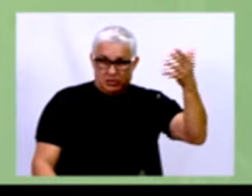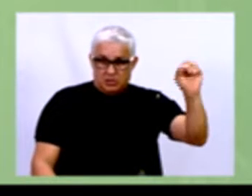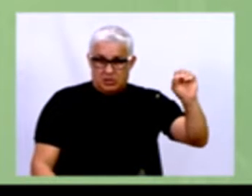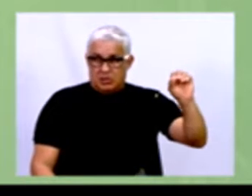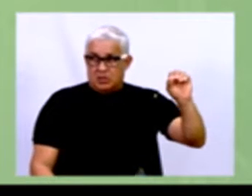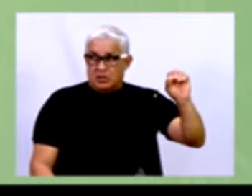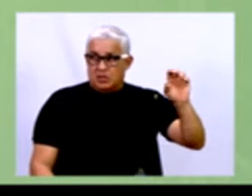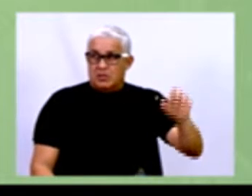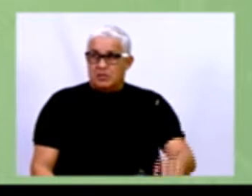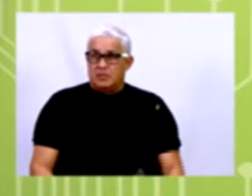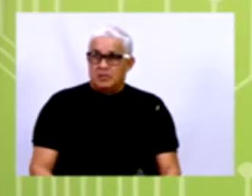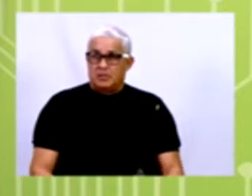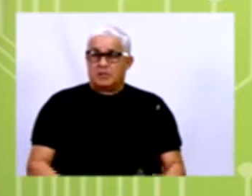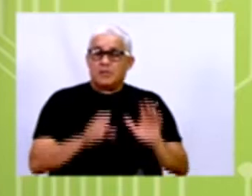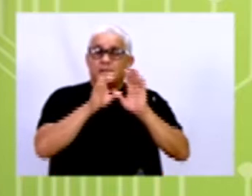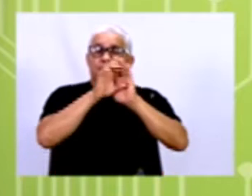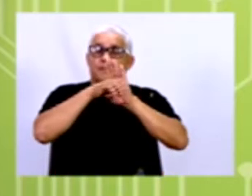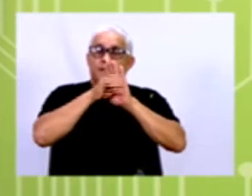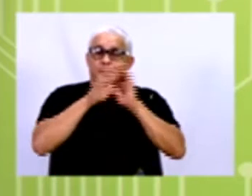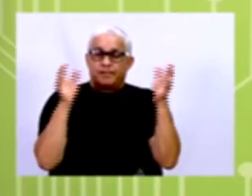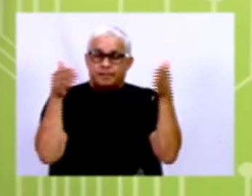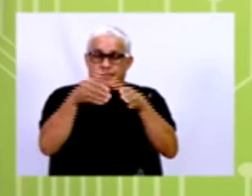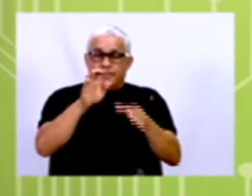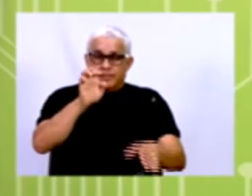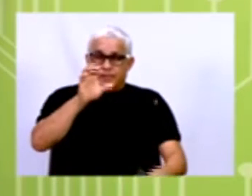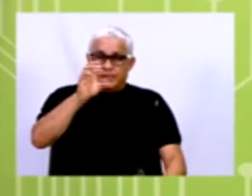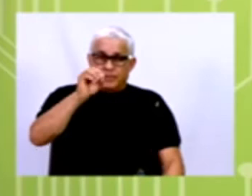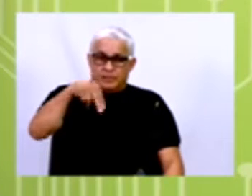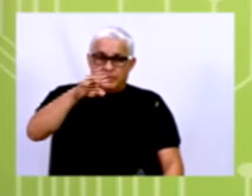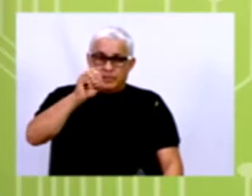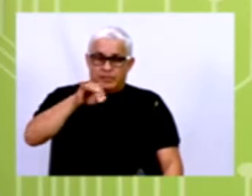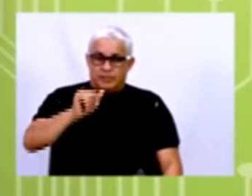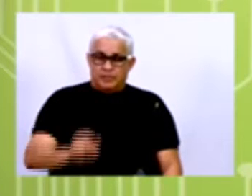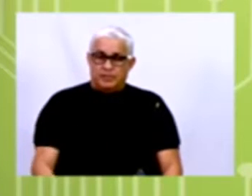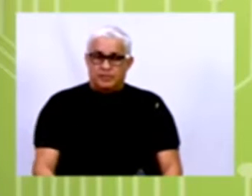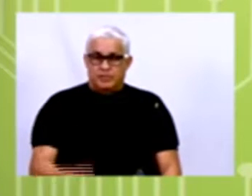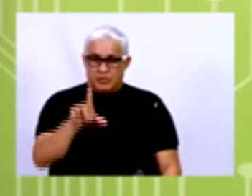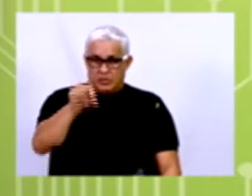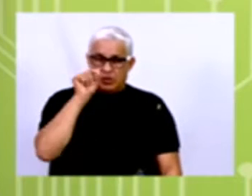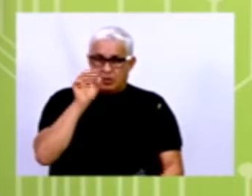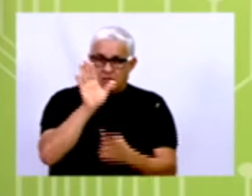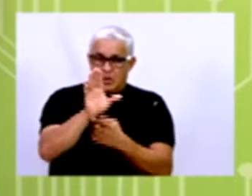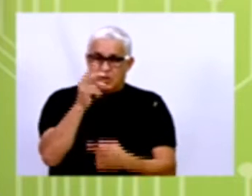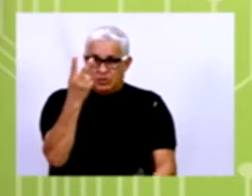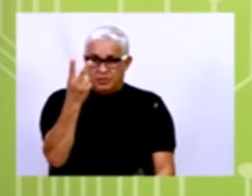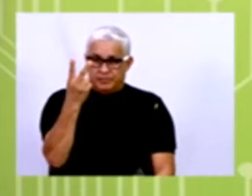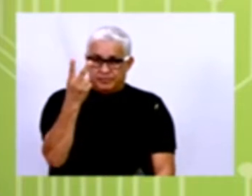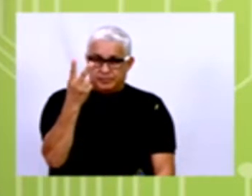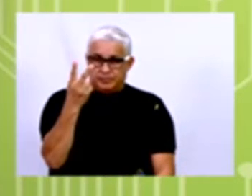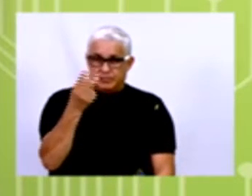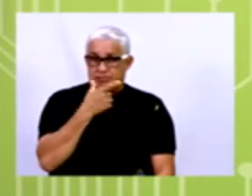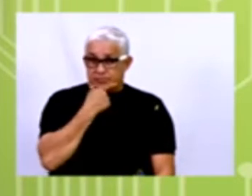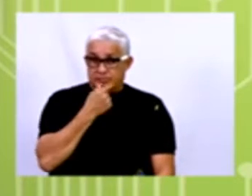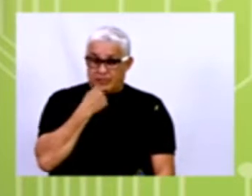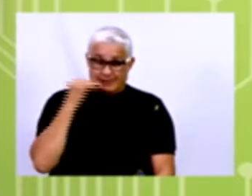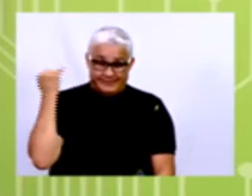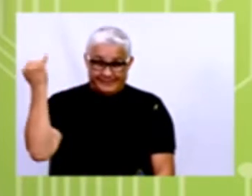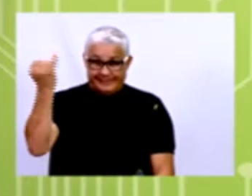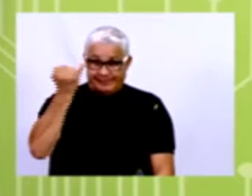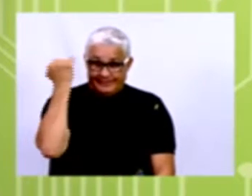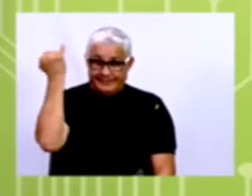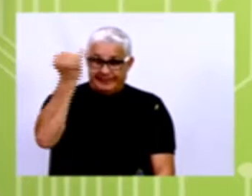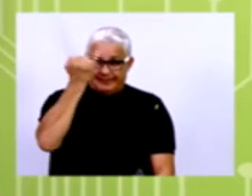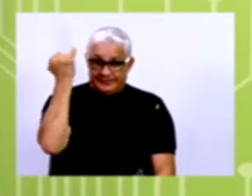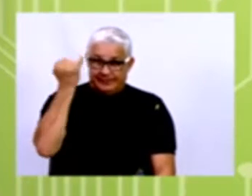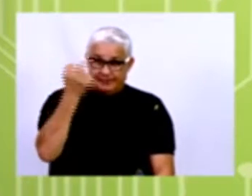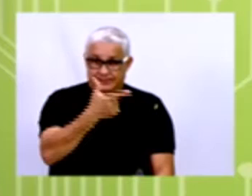Ainda no aspecto conceitual da economia, nós destacamos dois economistas importantes já do